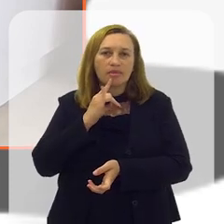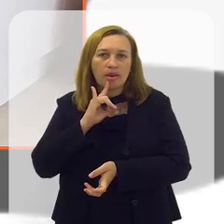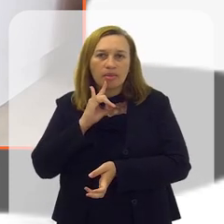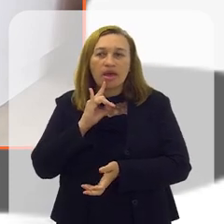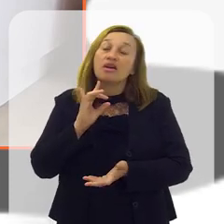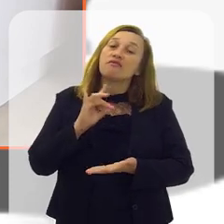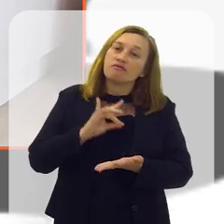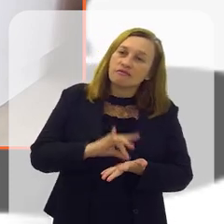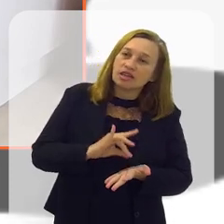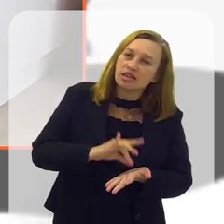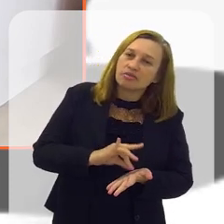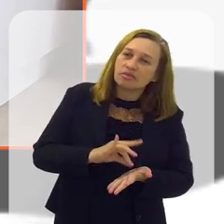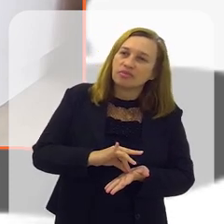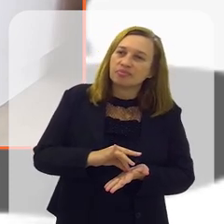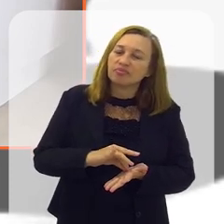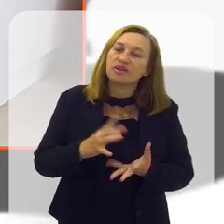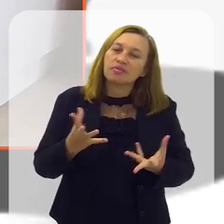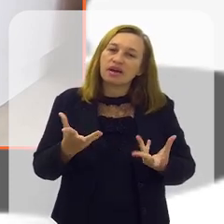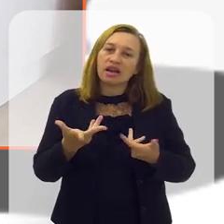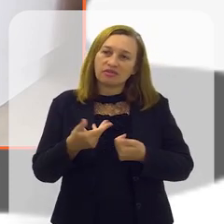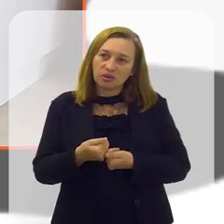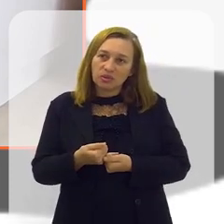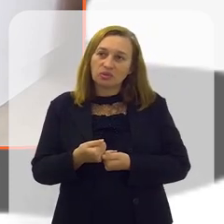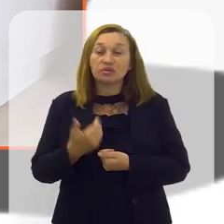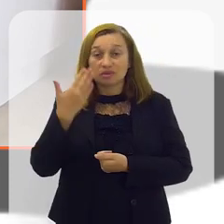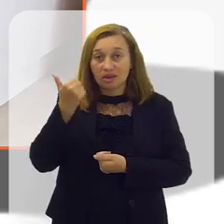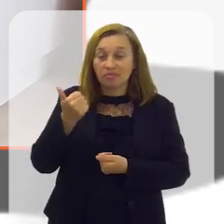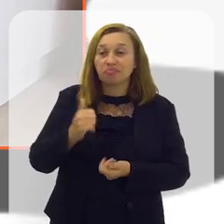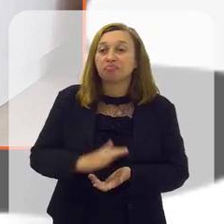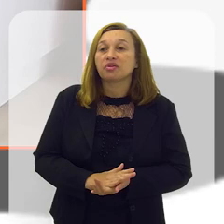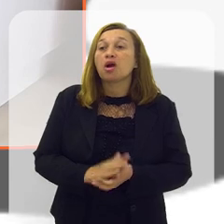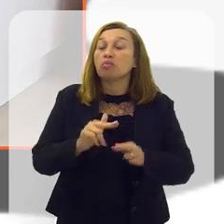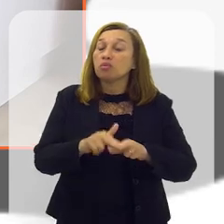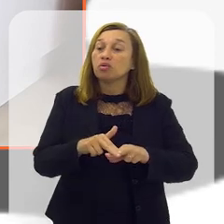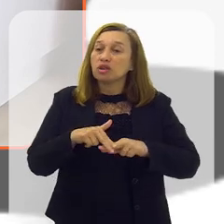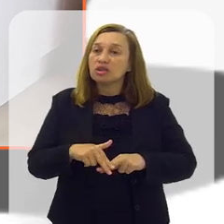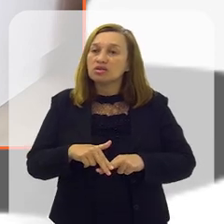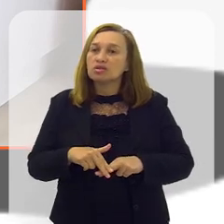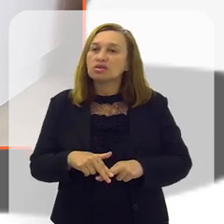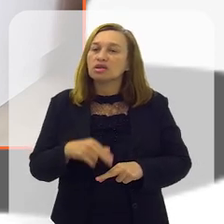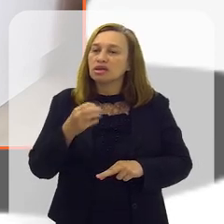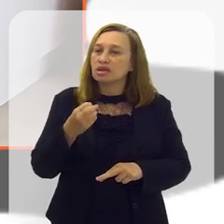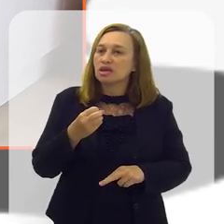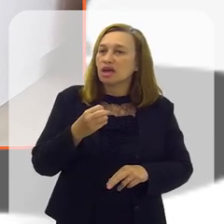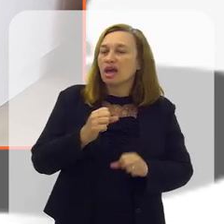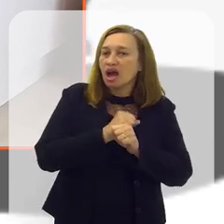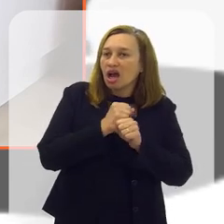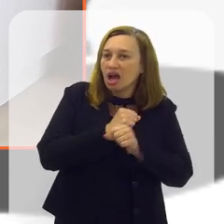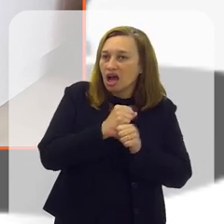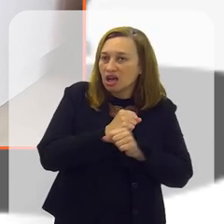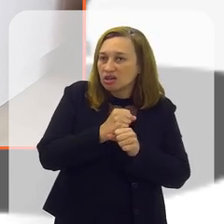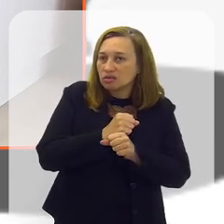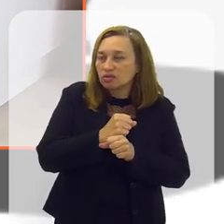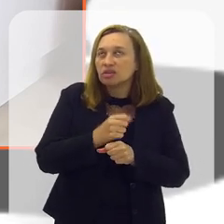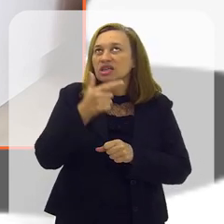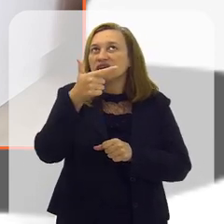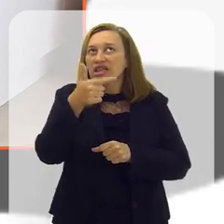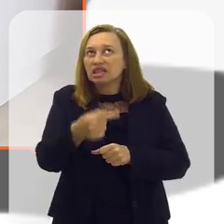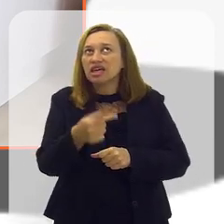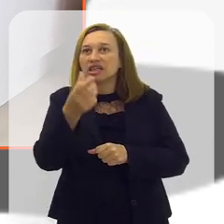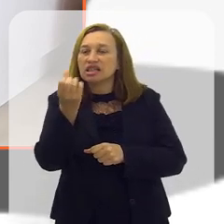isso realmente é encantador, eu diria, sabe? E por isso que funciona há tanto tempo, né? A gente está